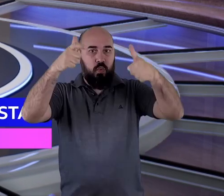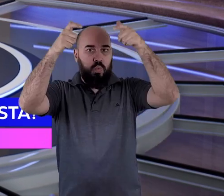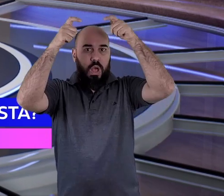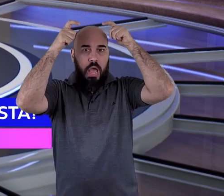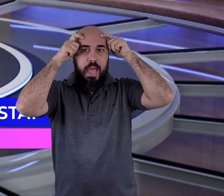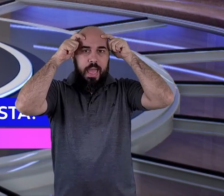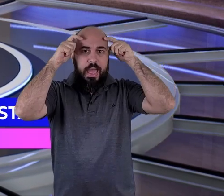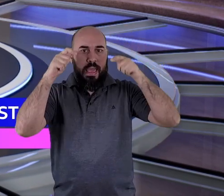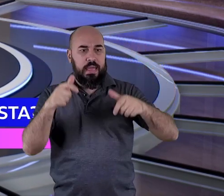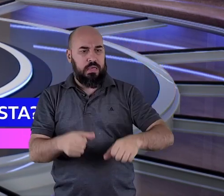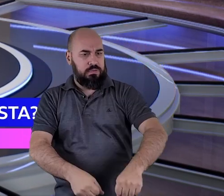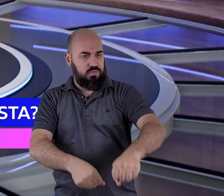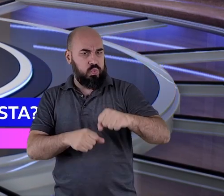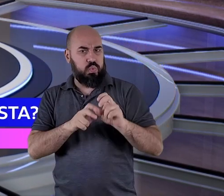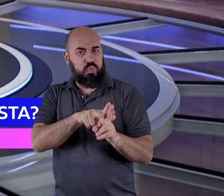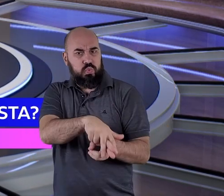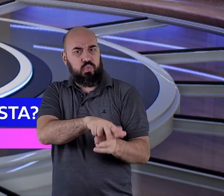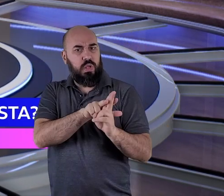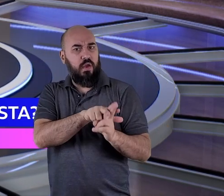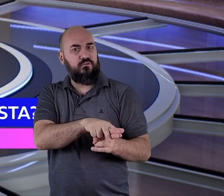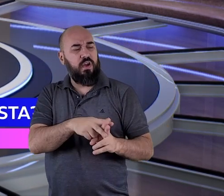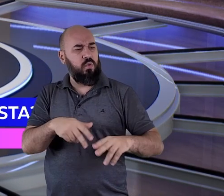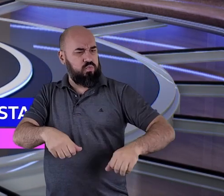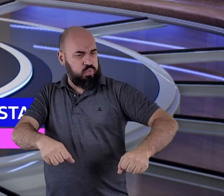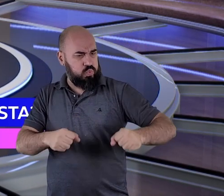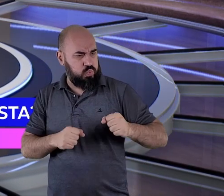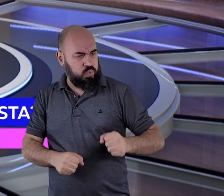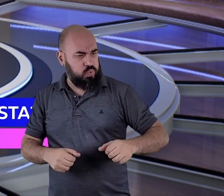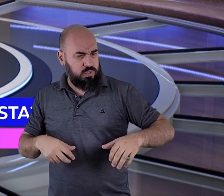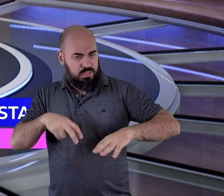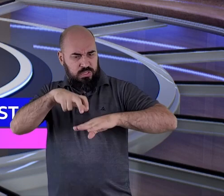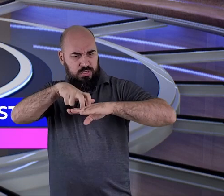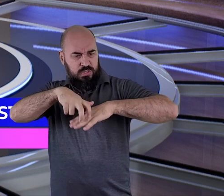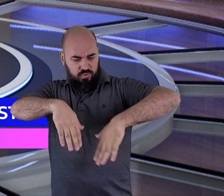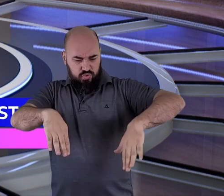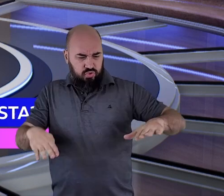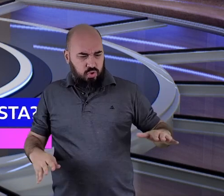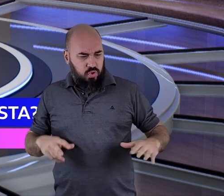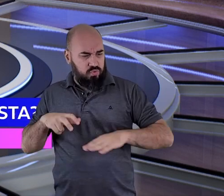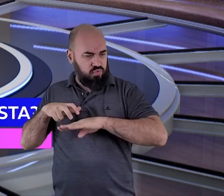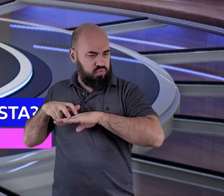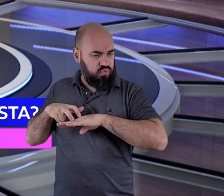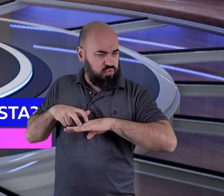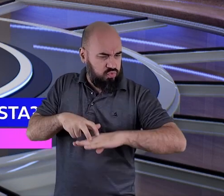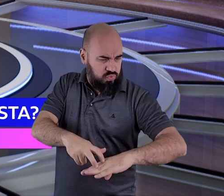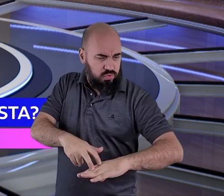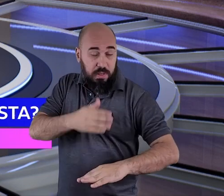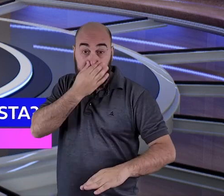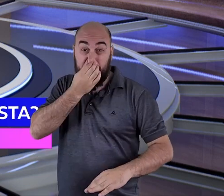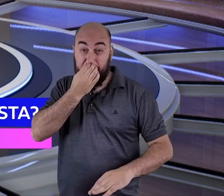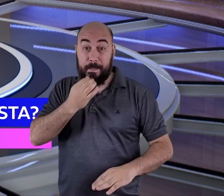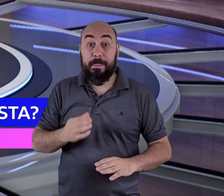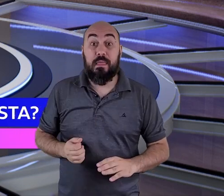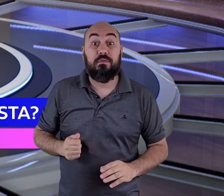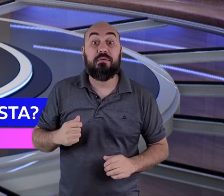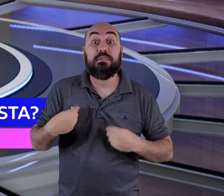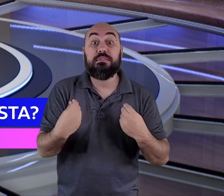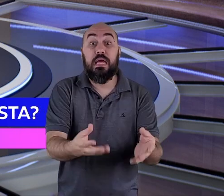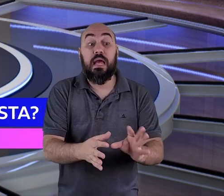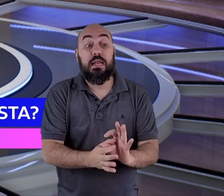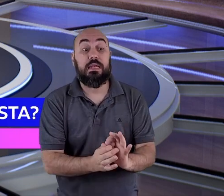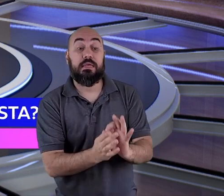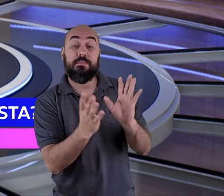guerra montado em um cavalo para lutar e libertar o seu povo. No verso 11 está